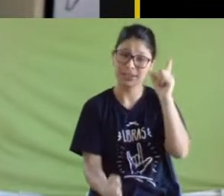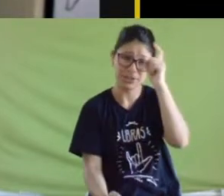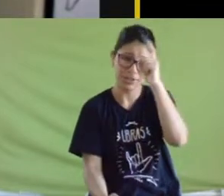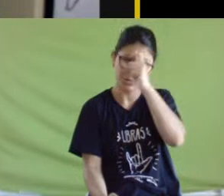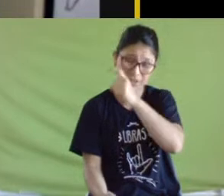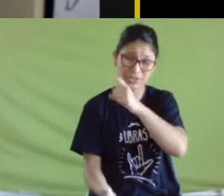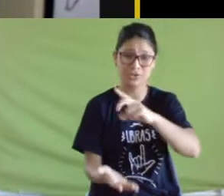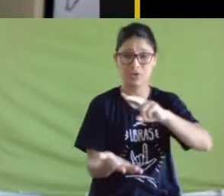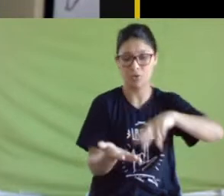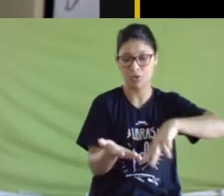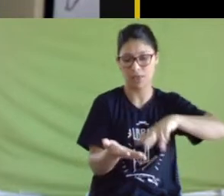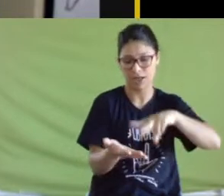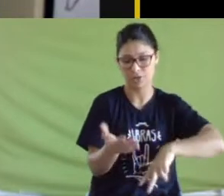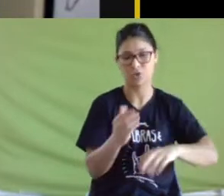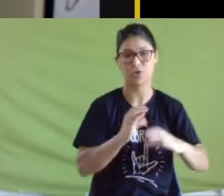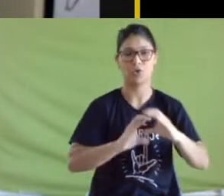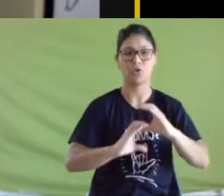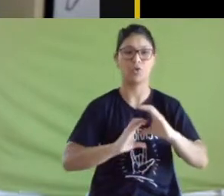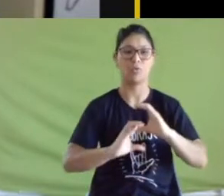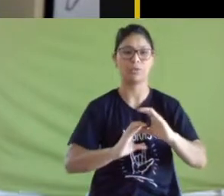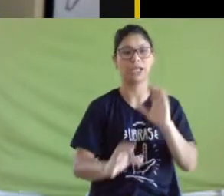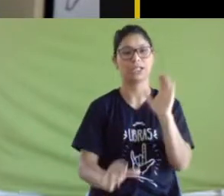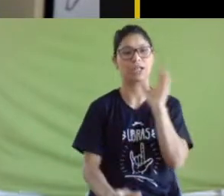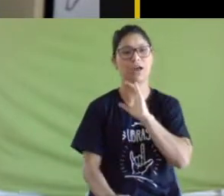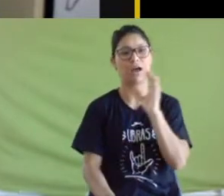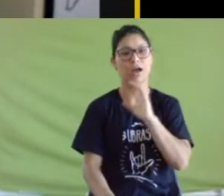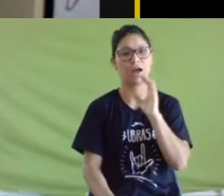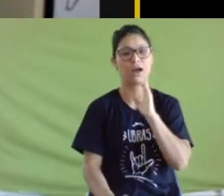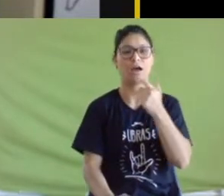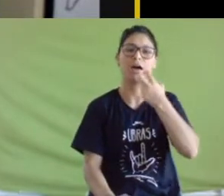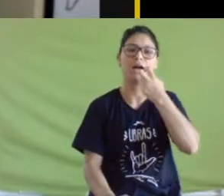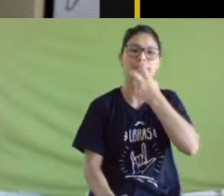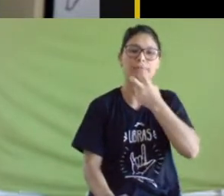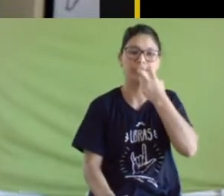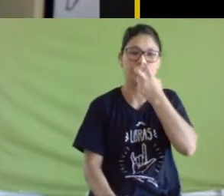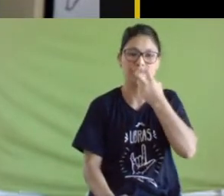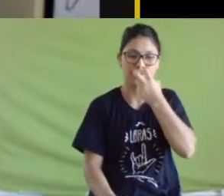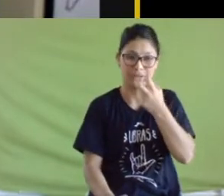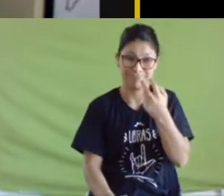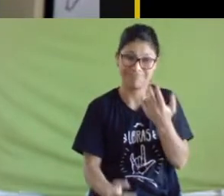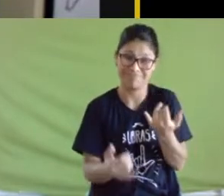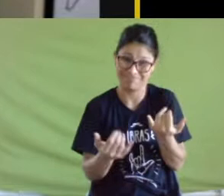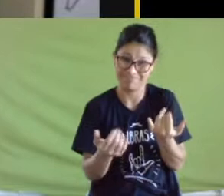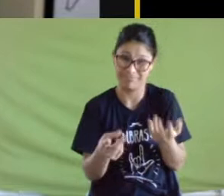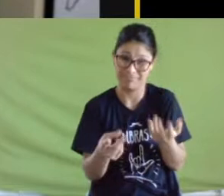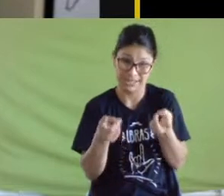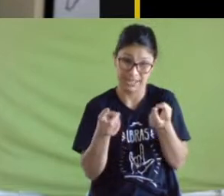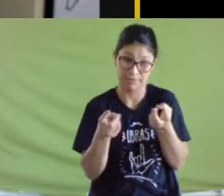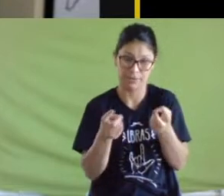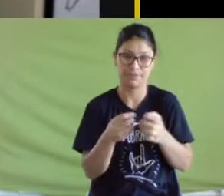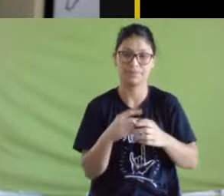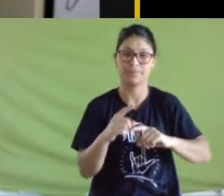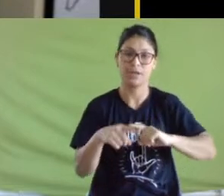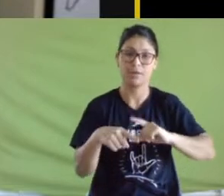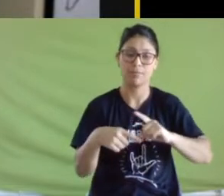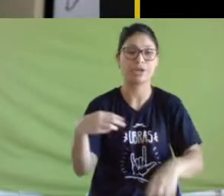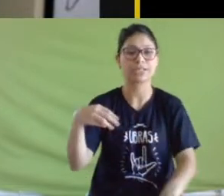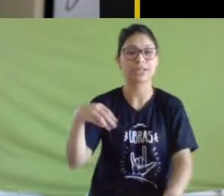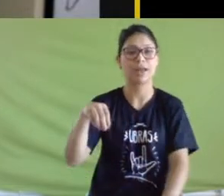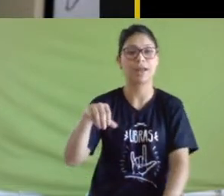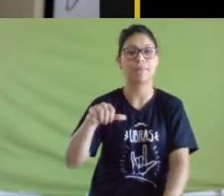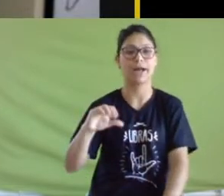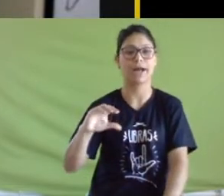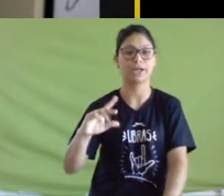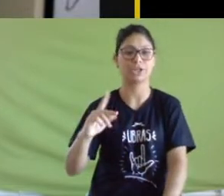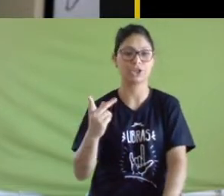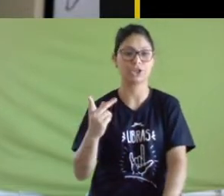está acostumado à comunicação imediata da fala. Percebe? Agora, logo depois do Machado, o que aconteceu?